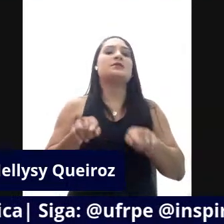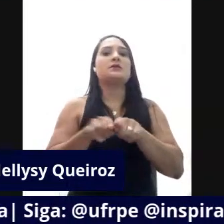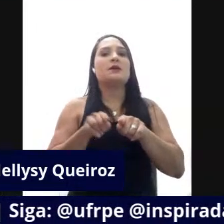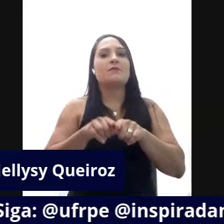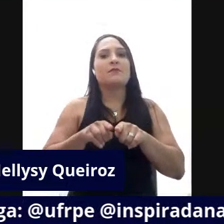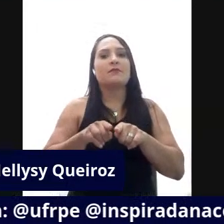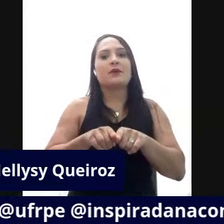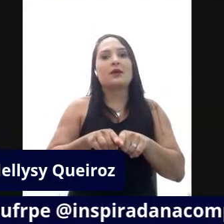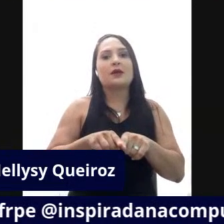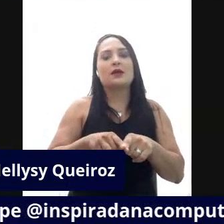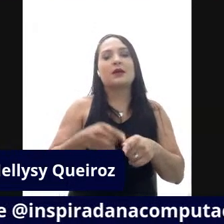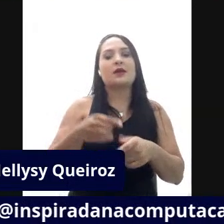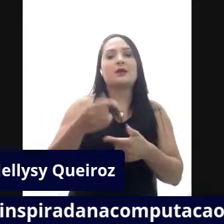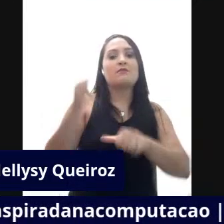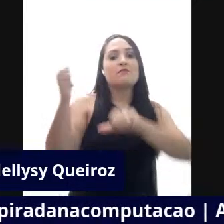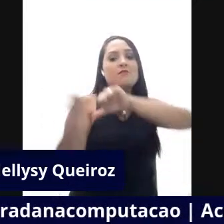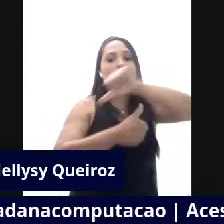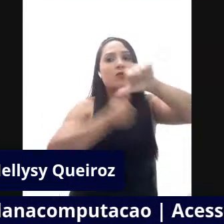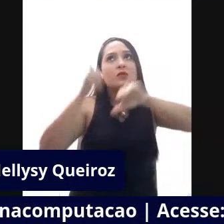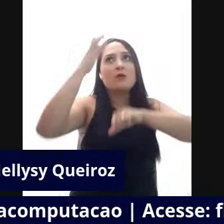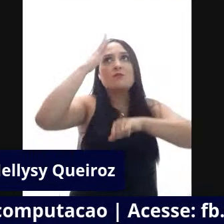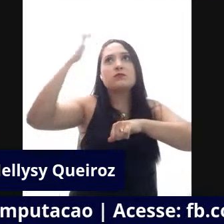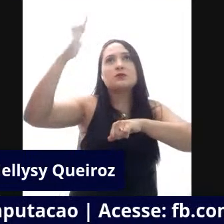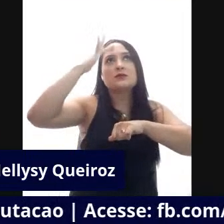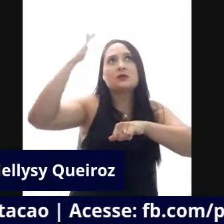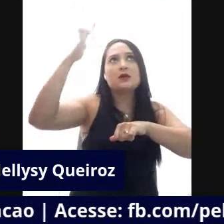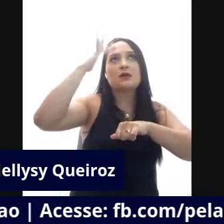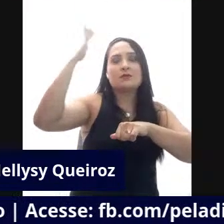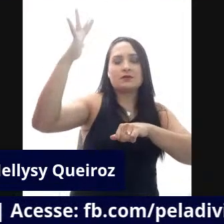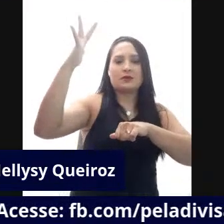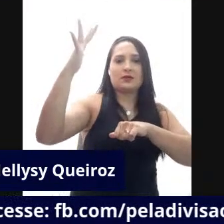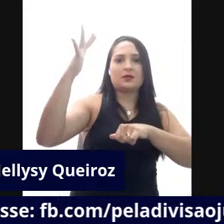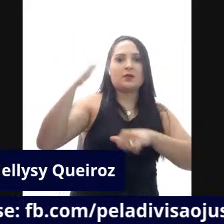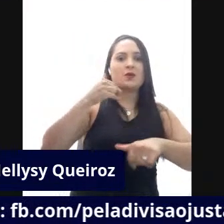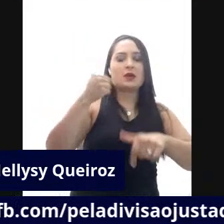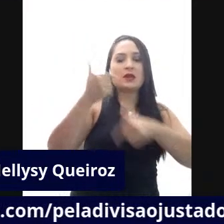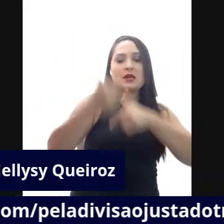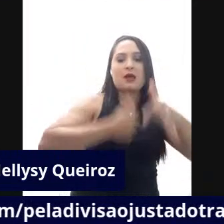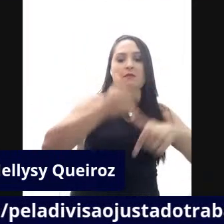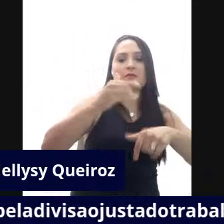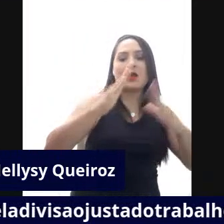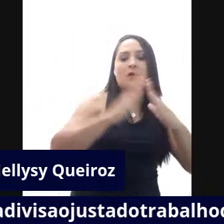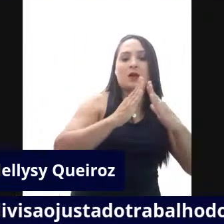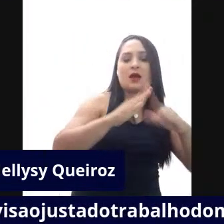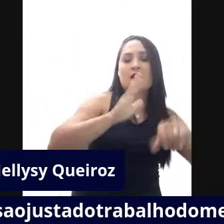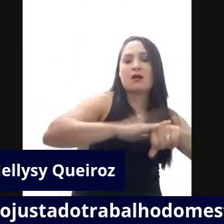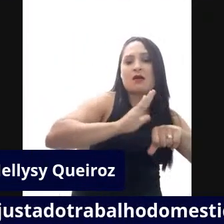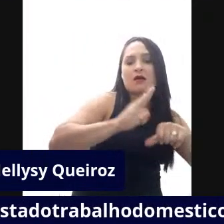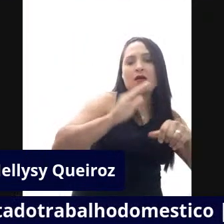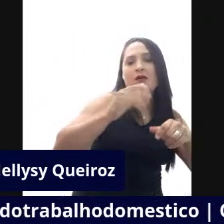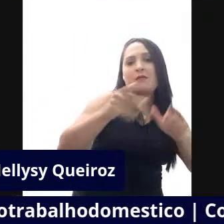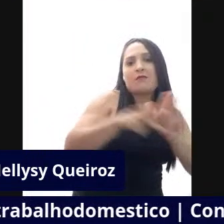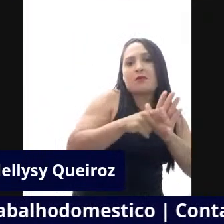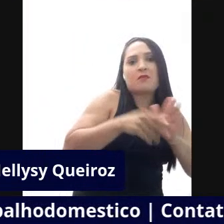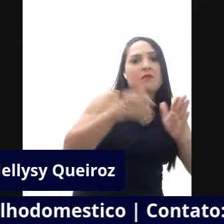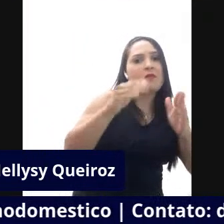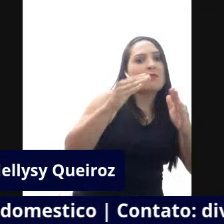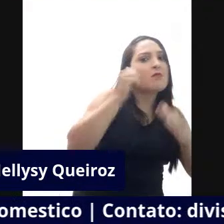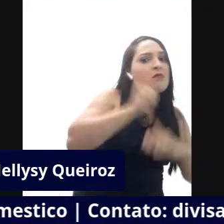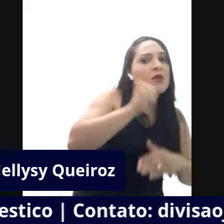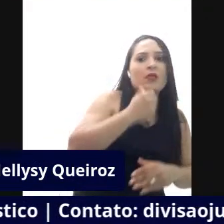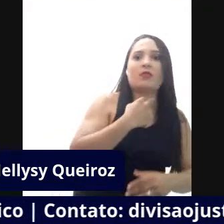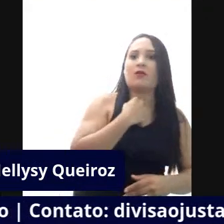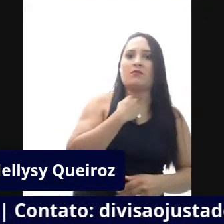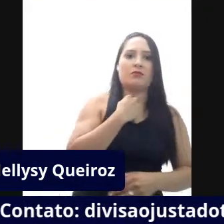o trabalho doméstico, como a professora Letícia já colocou, ele é essencial para a manutenção da vida,